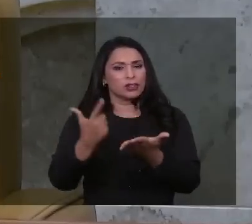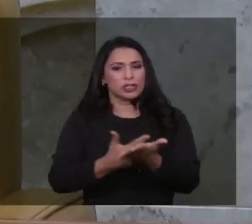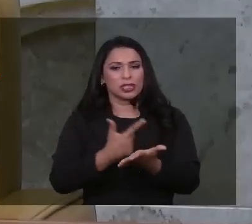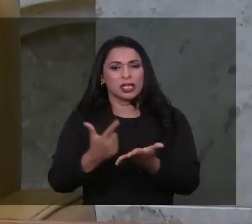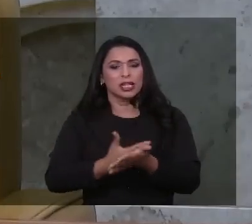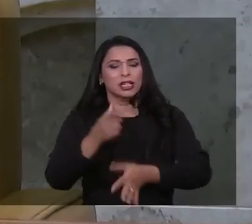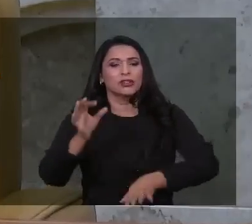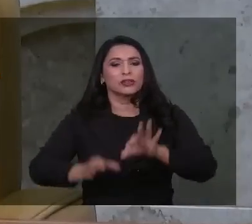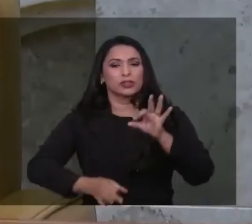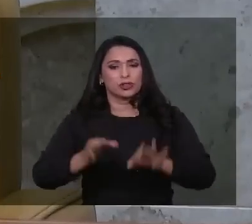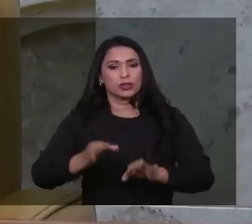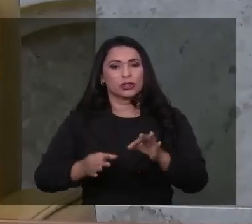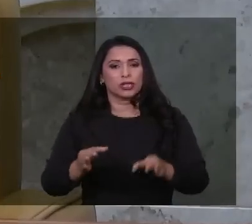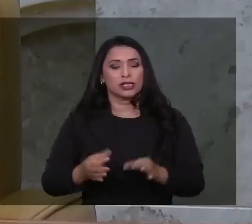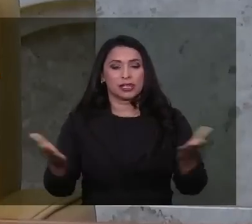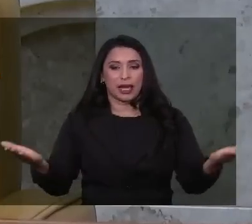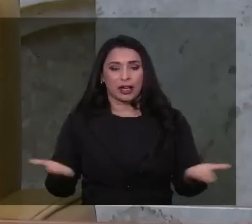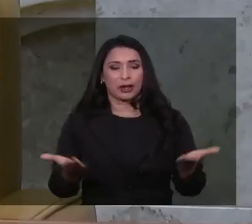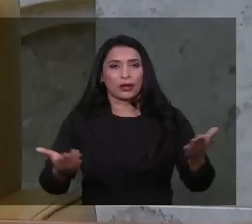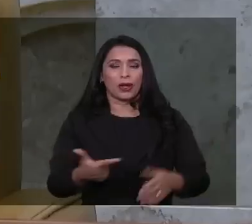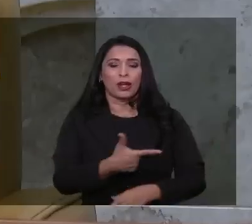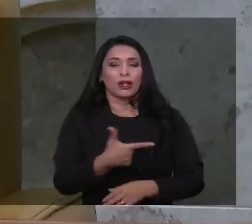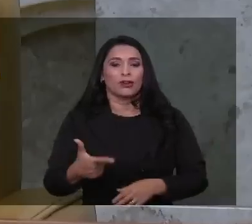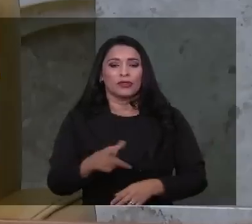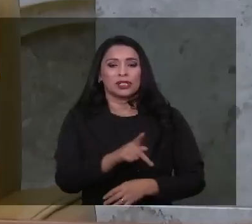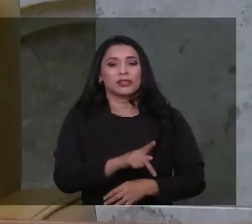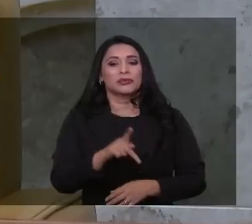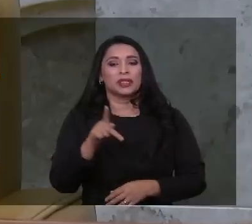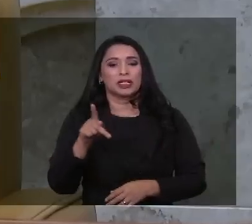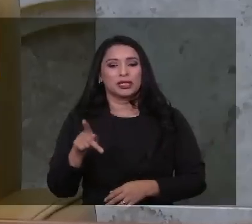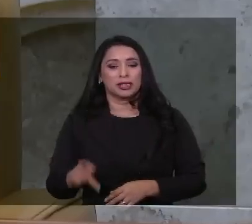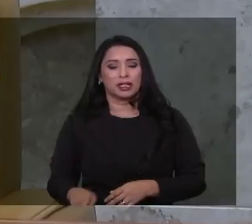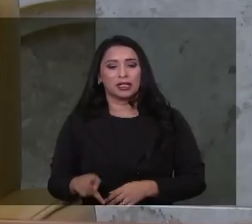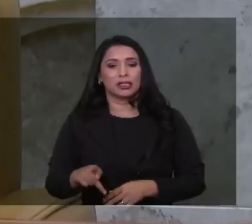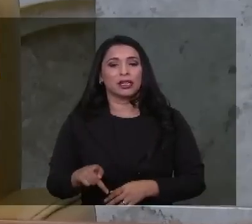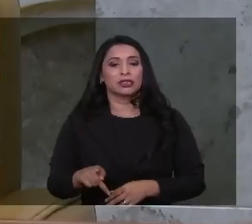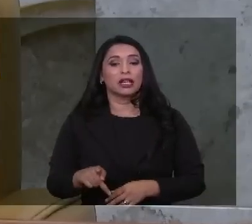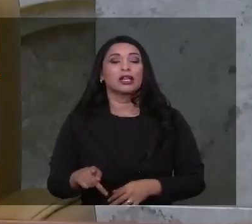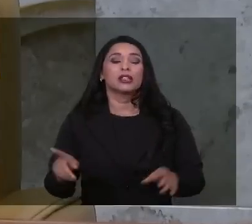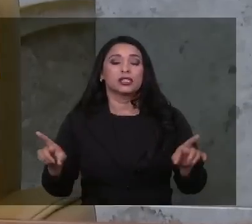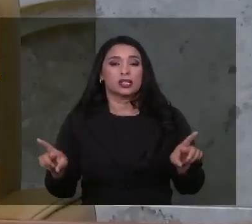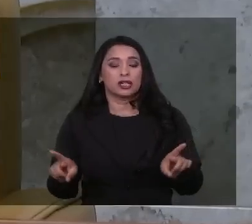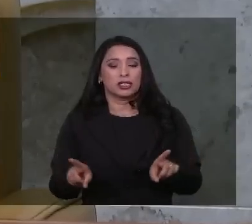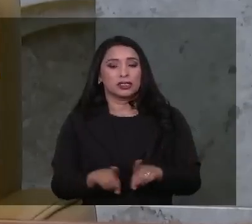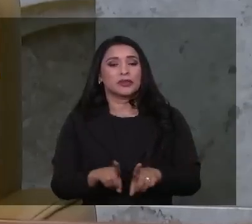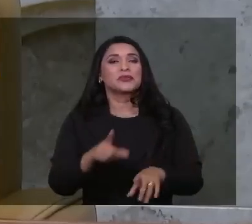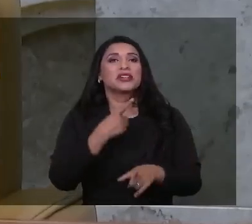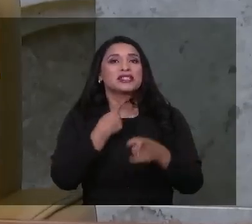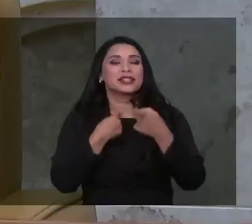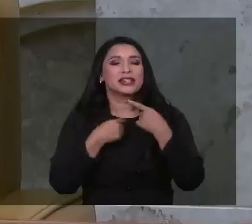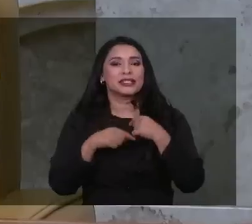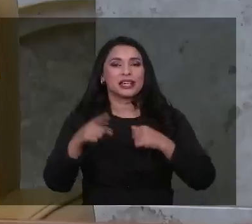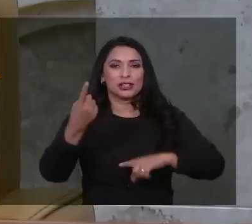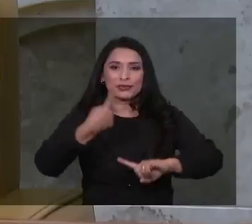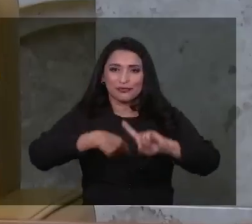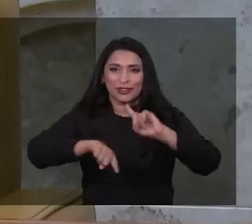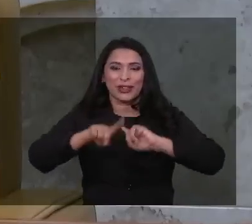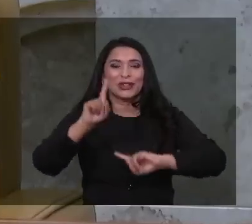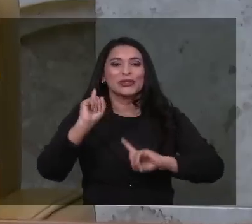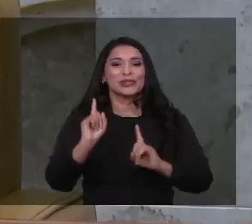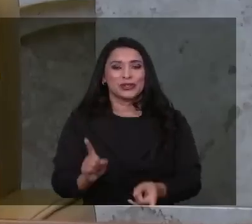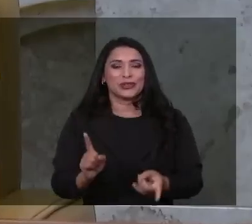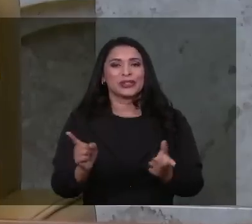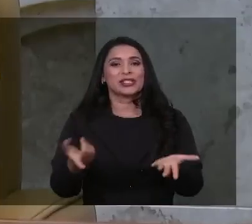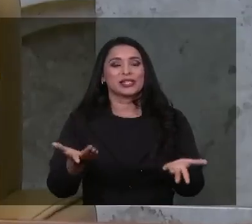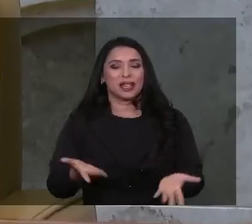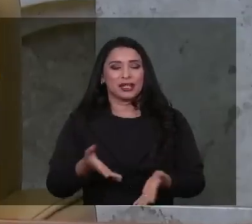que ocupa doravante a vice-presidência desta Casa e ao qual, igualmente, desejo sucesso no exercício de tão